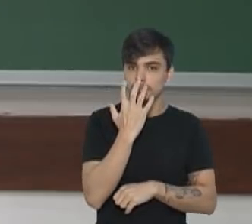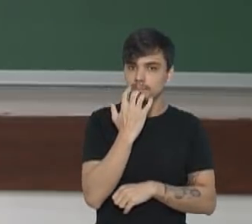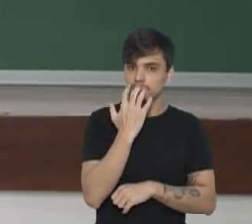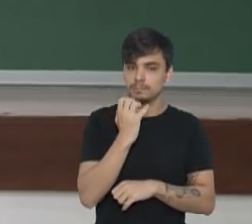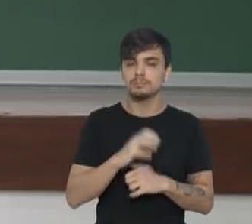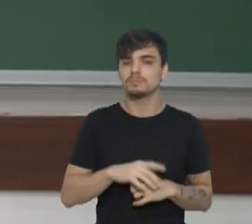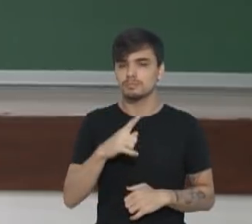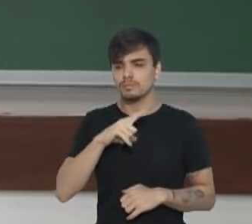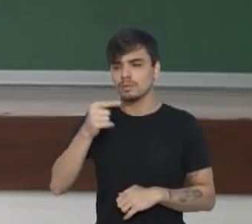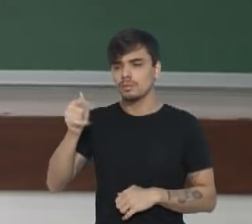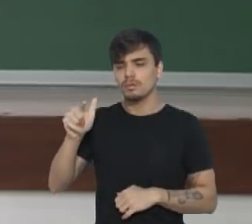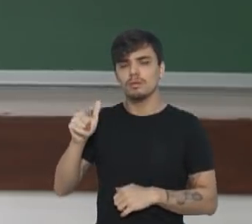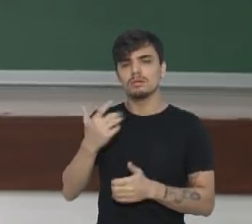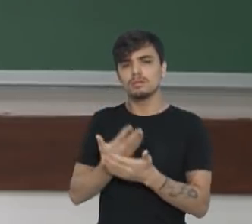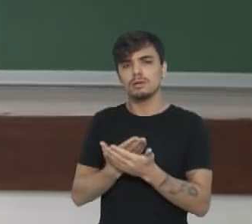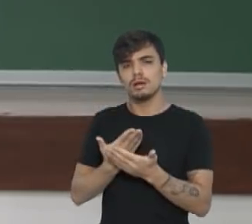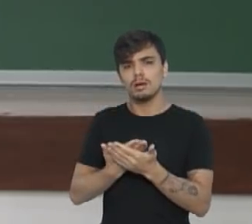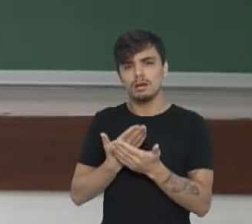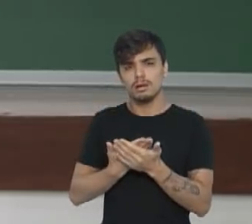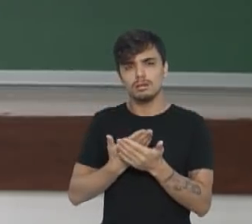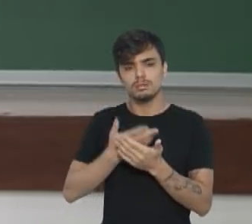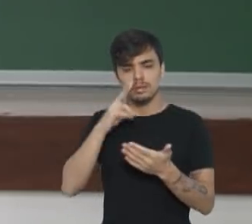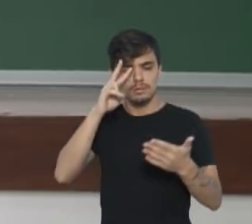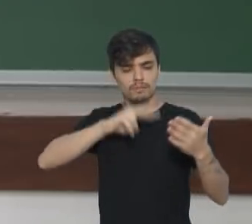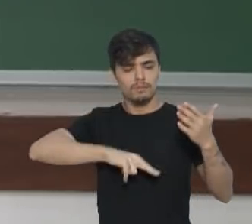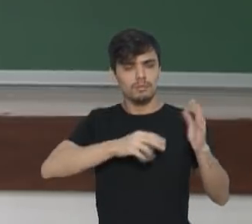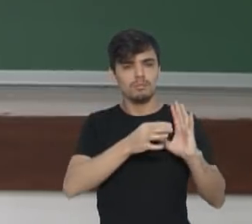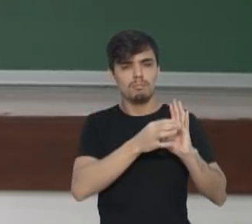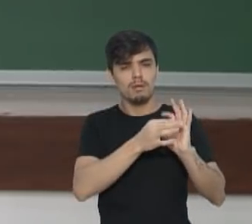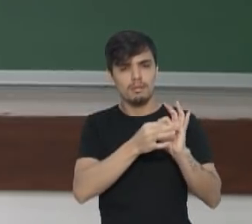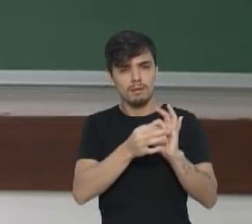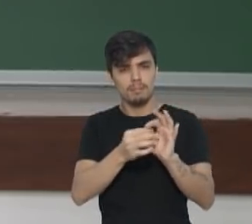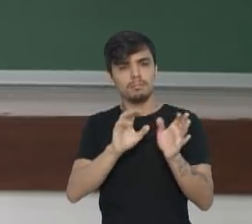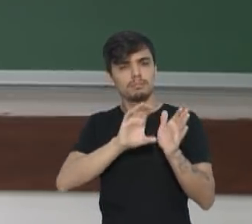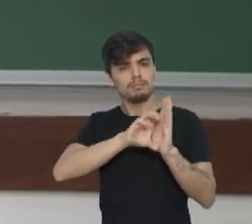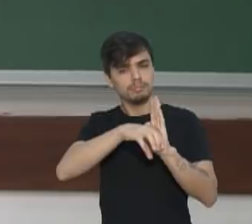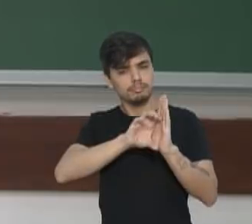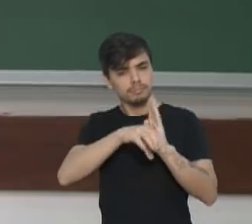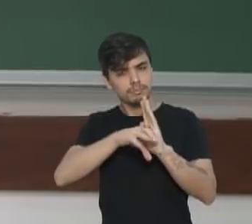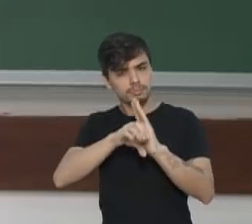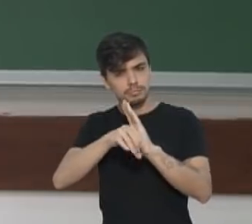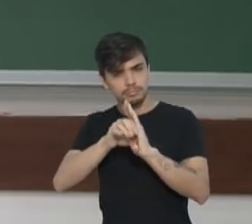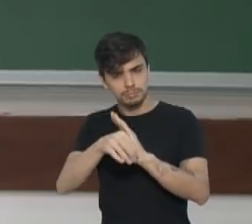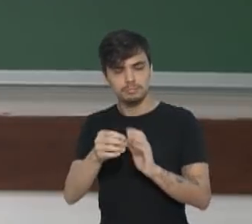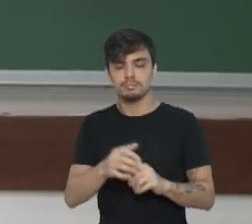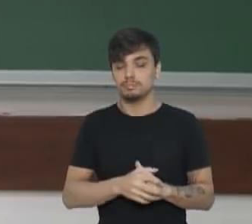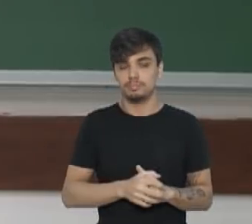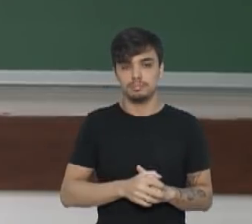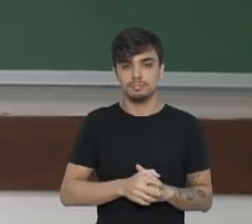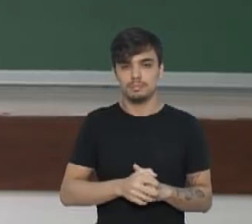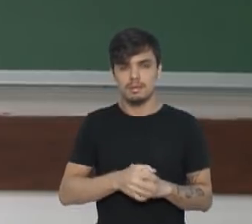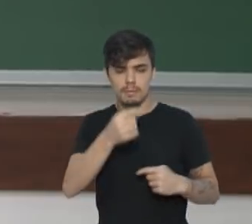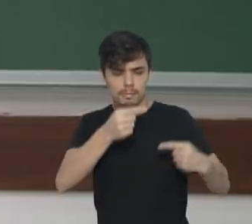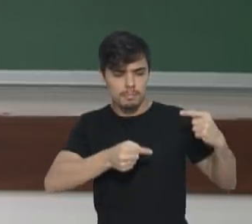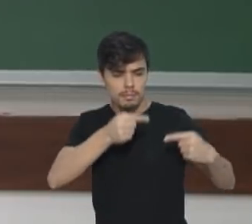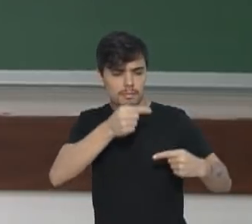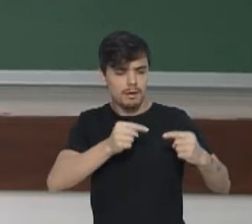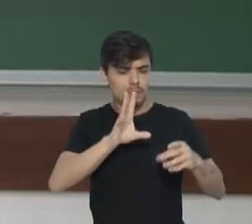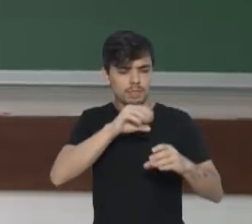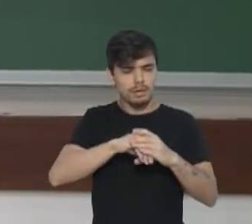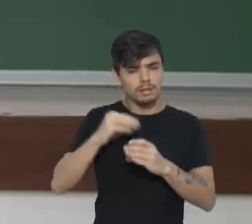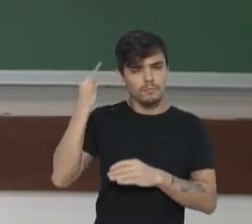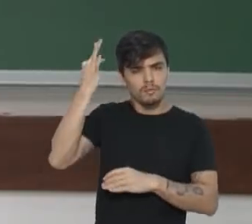ali algumas aulas sobre o pensamento dele, vimos alguns conceitos, vários conceitos dele, a crítica dele da filosofia, né? Muitas vezes ele mais fala mal